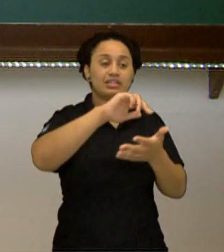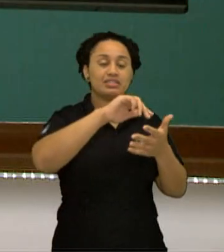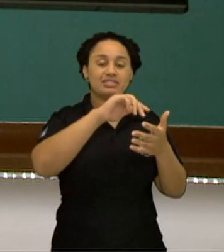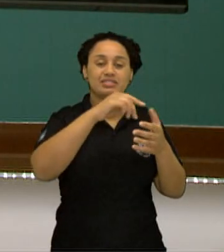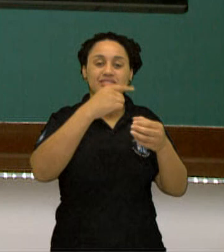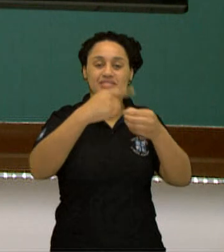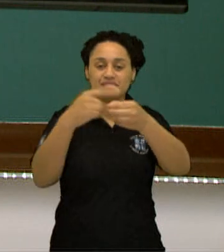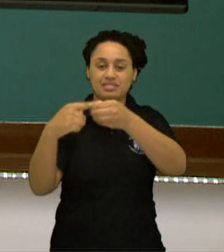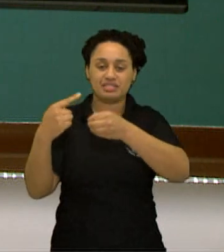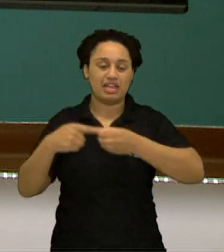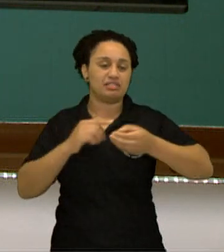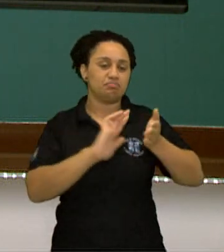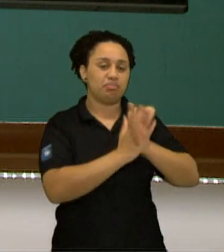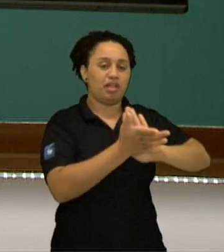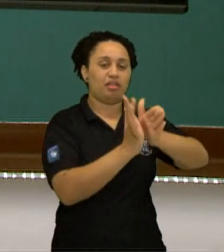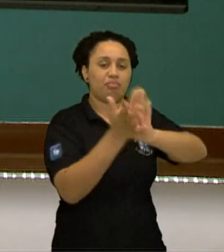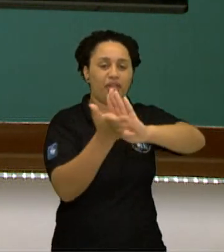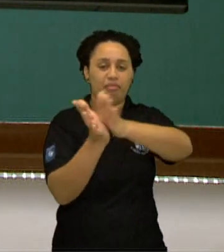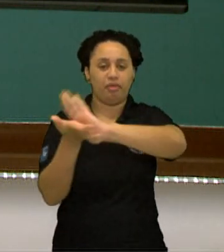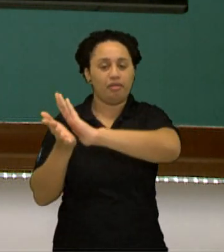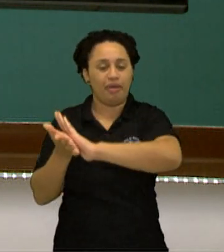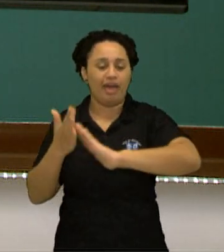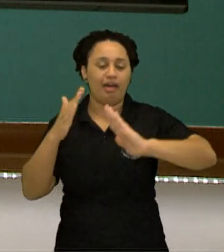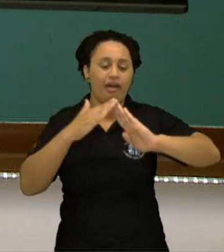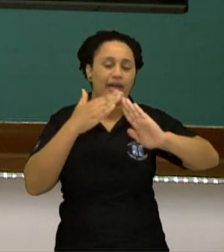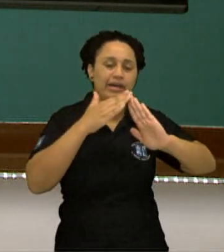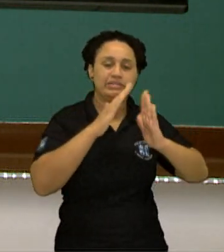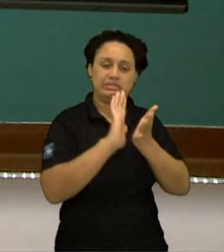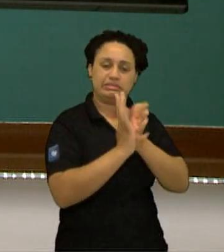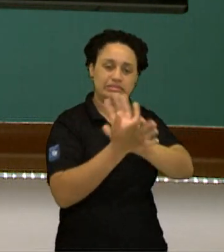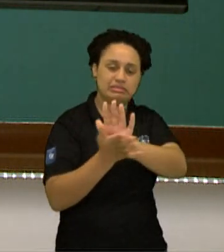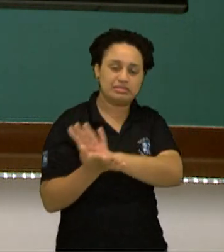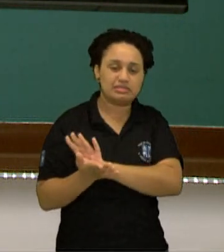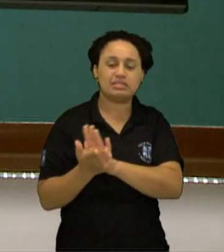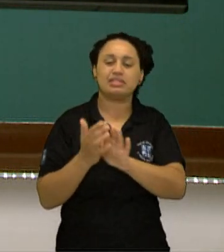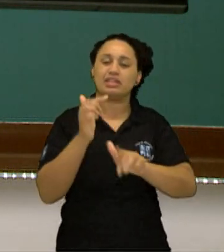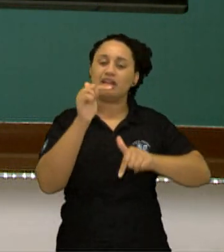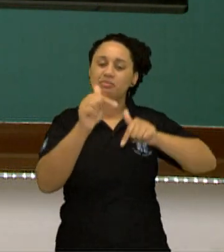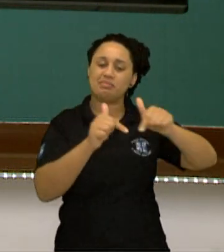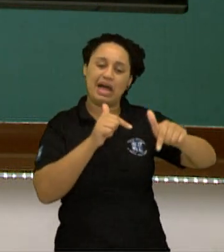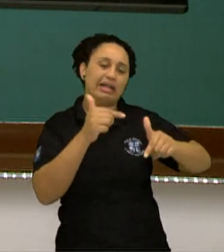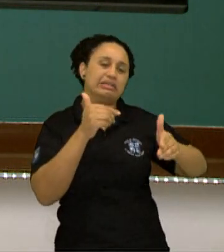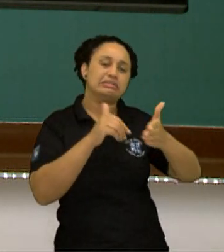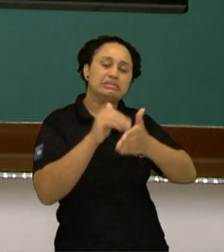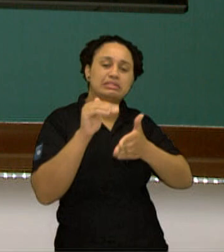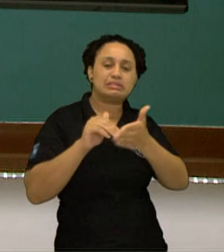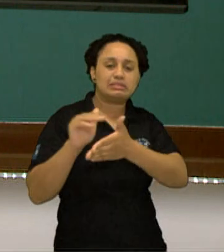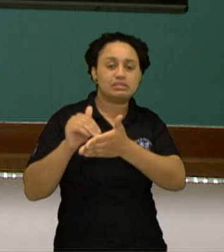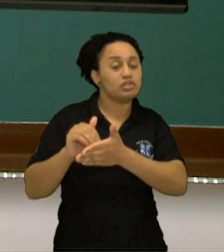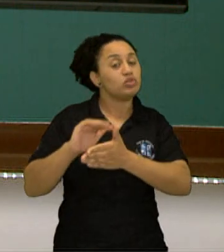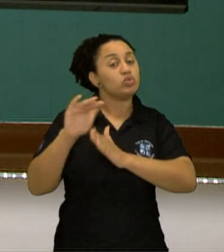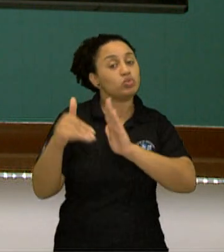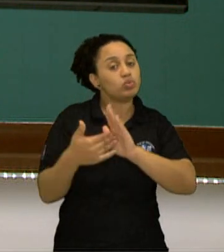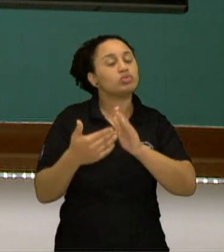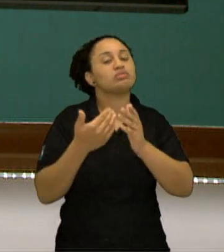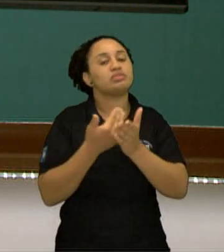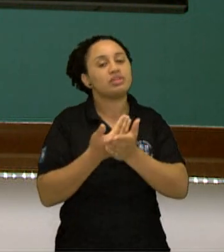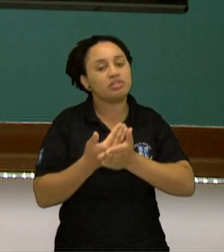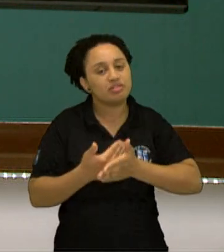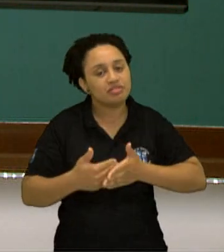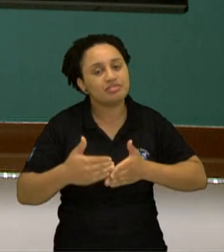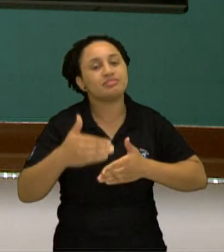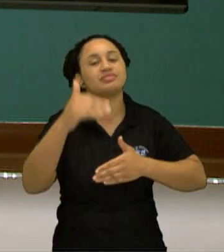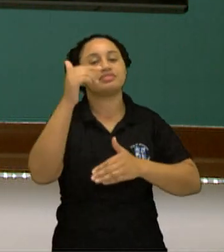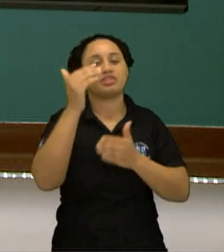dizimadas, pessoas perderam suas casas, seus empregos. Tudo precisou ser reconstruído. Então é normal